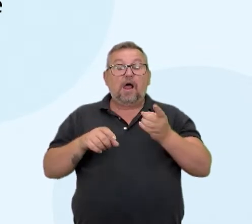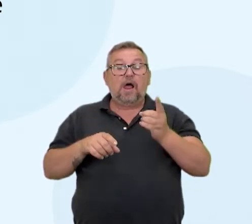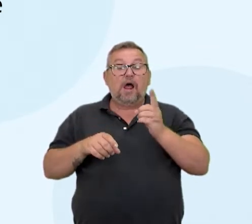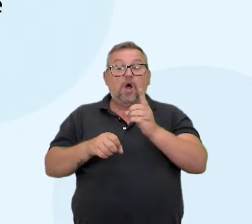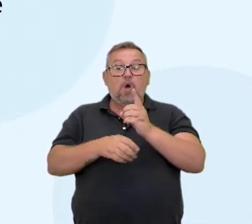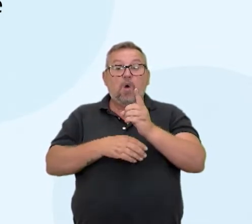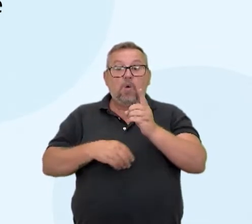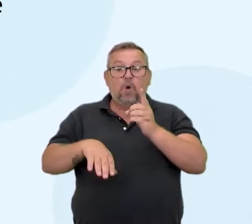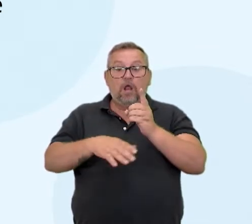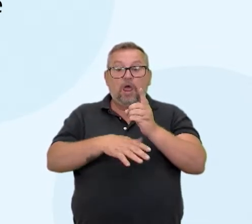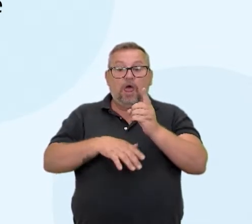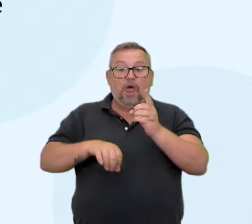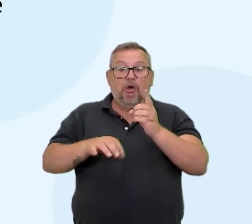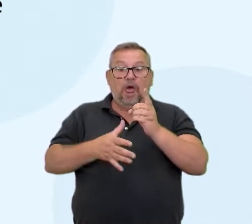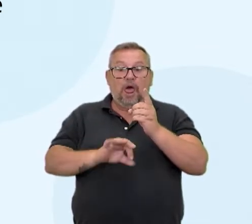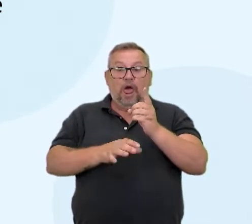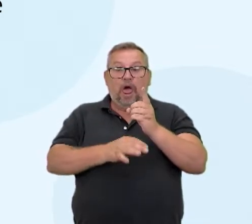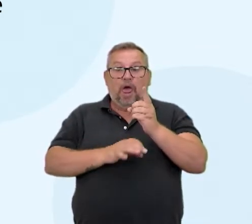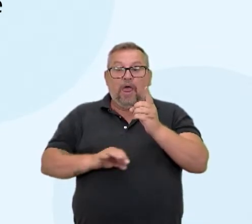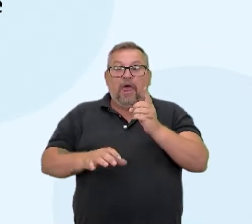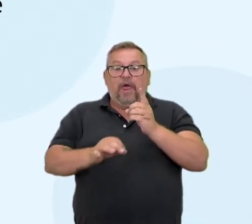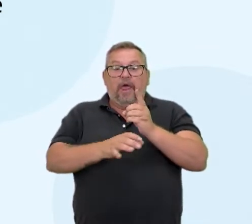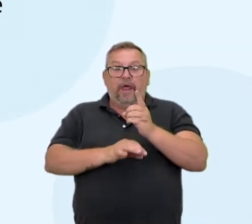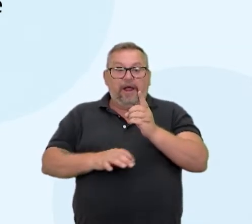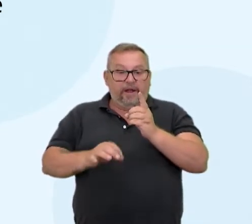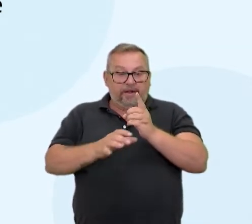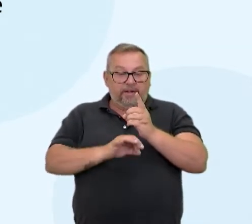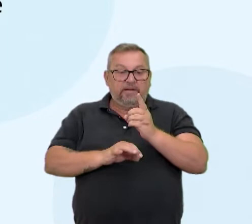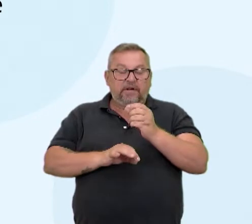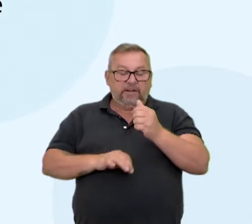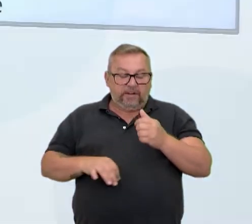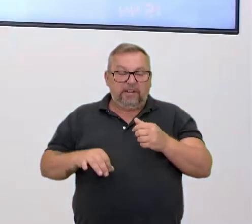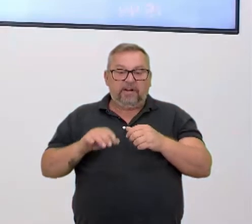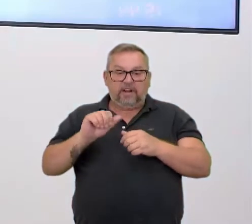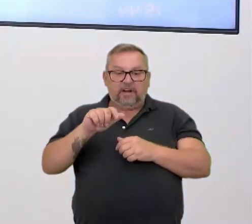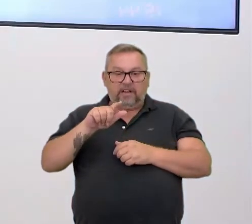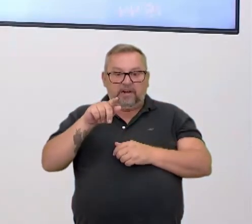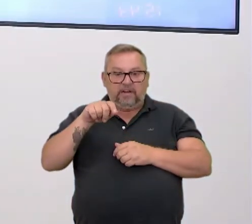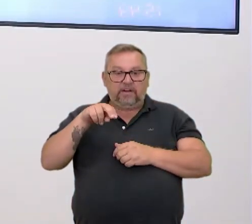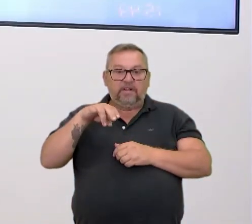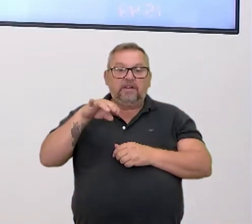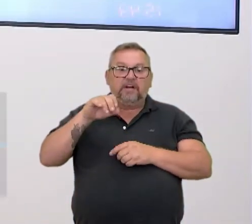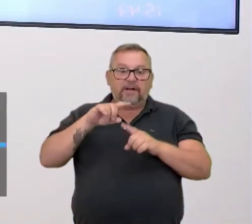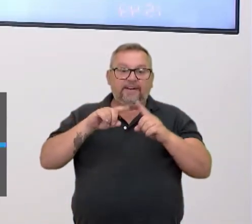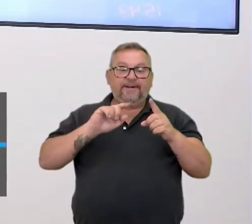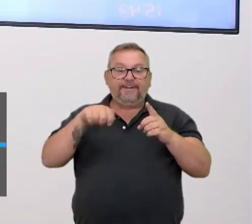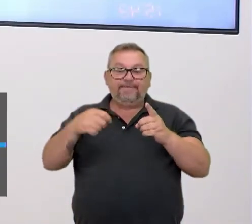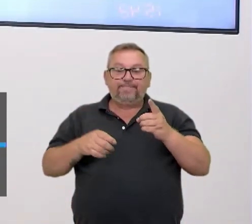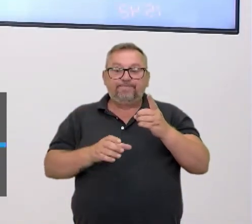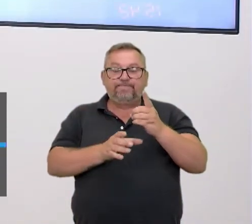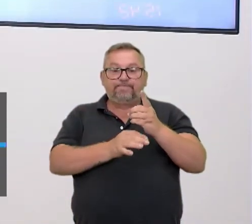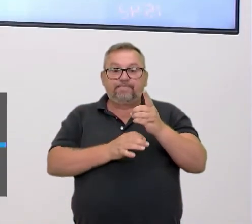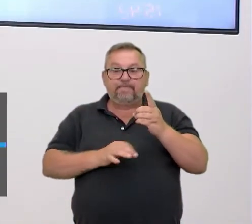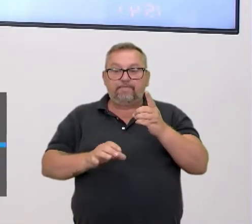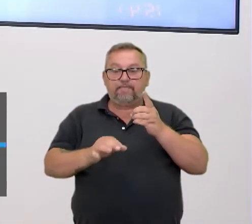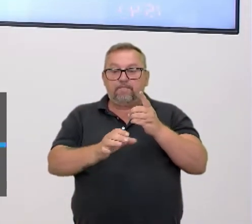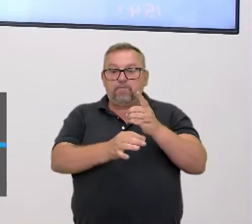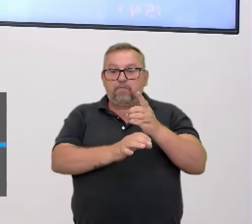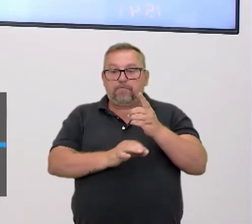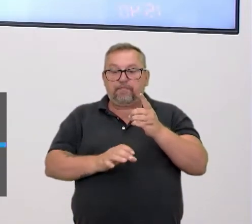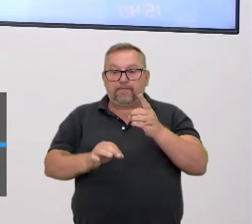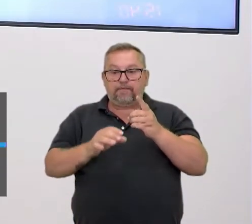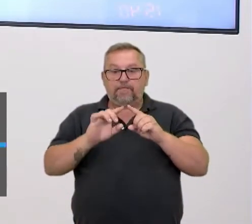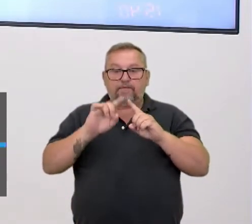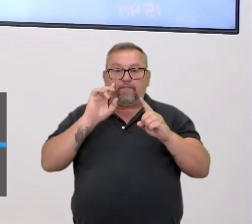fala bastante dessa palavrinha. O que são esses algoritmos? São os processos, né? Aquela especificidade matemática, né? Aquele